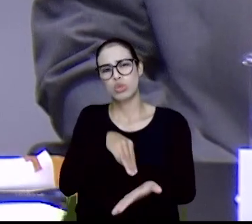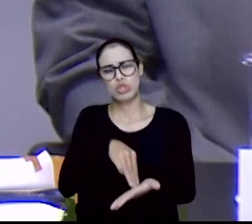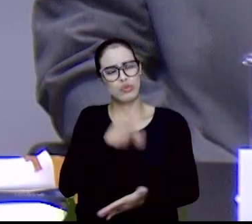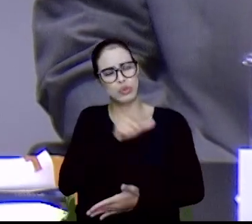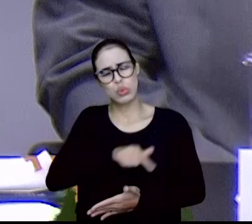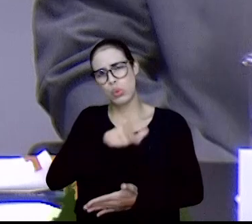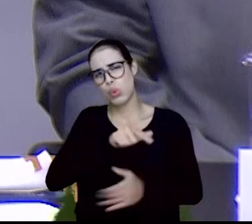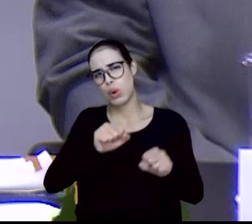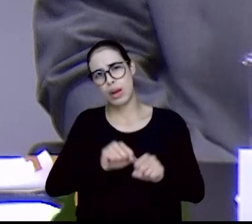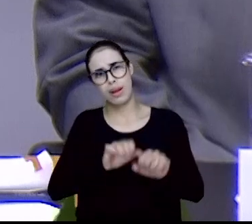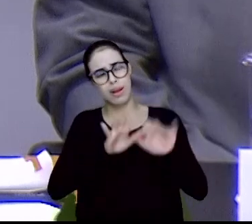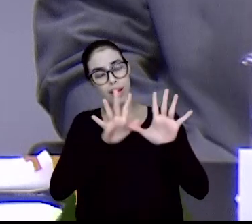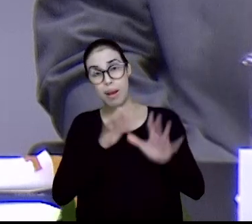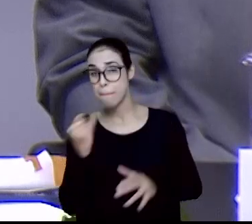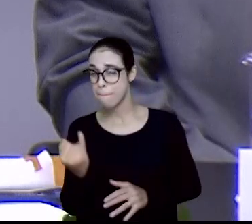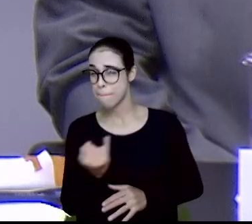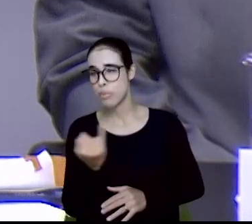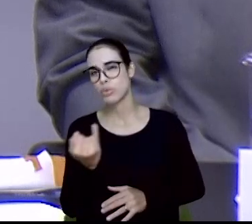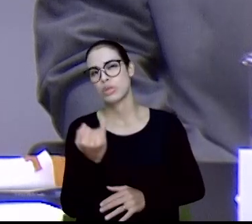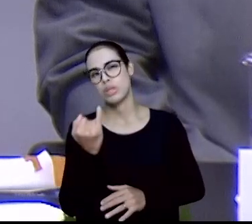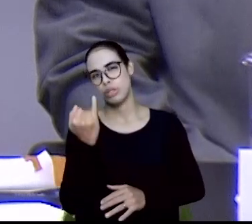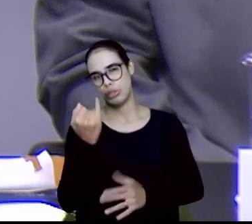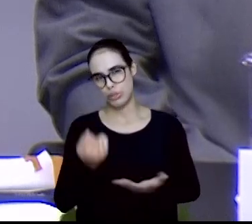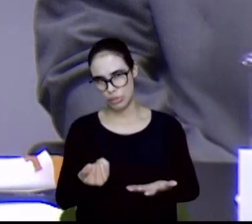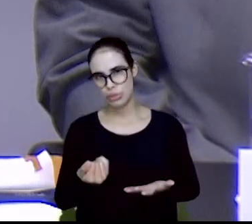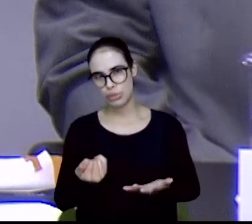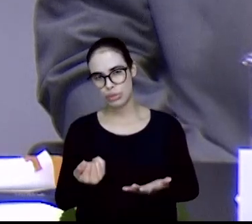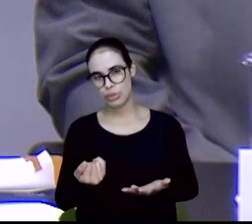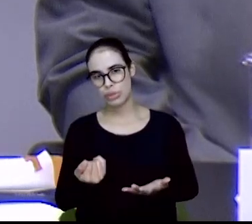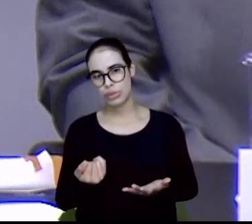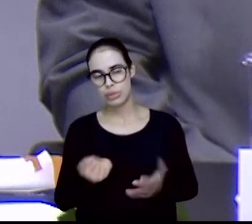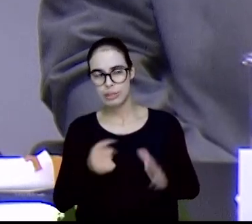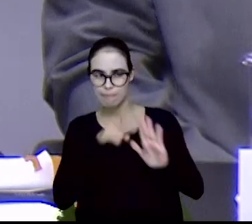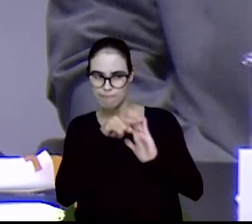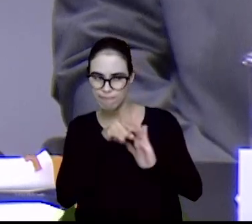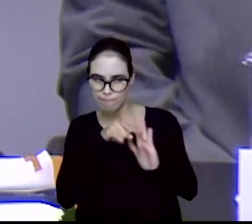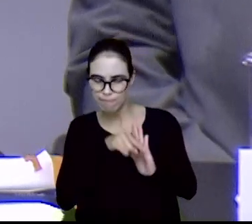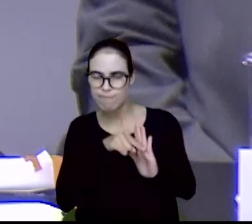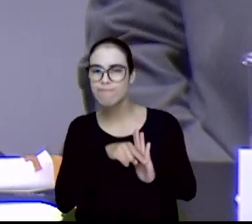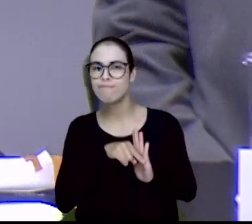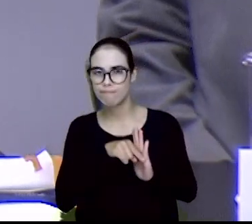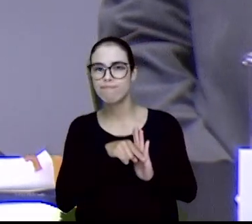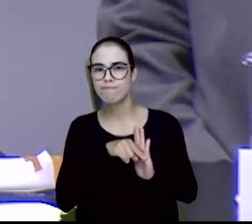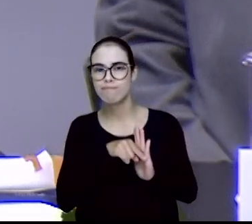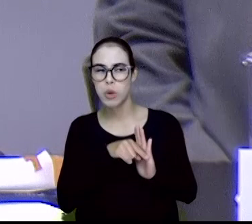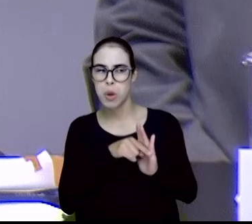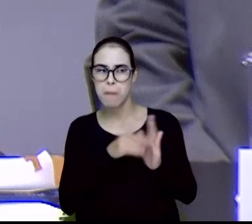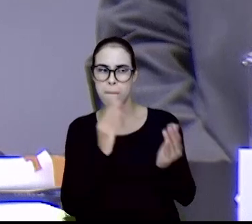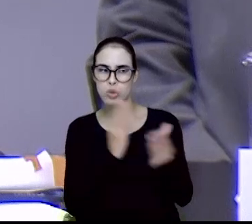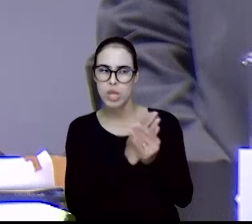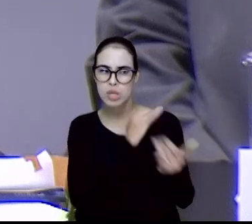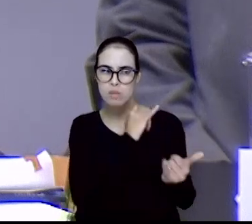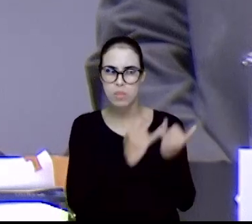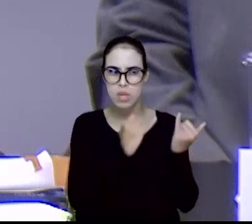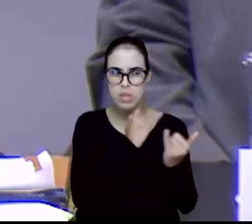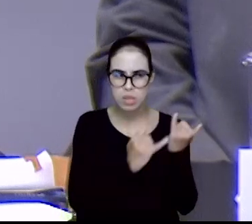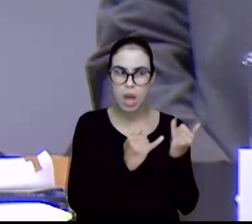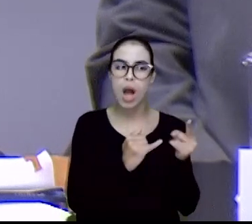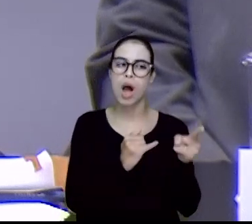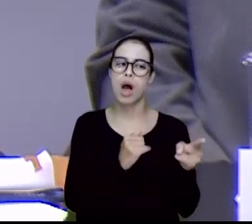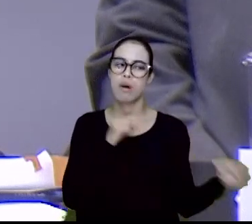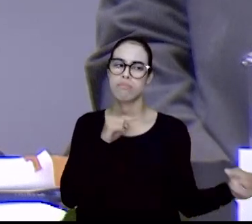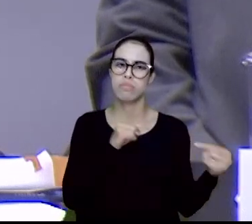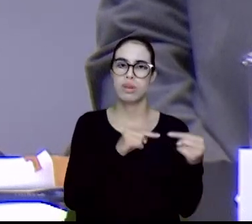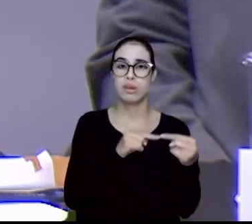e relevantes, pelas quais é importante trabalhar com os precedentes, e as razões pelas quais, a mim